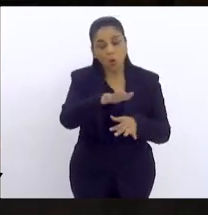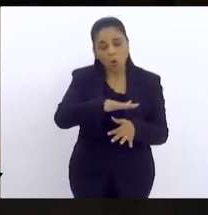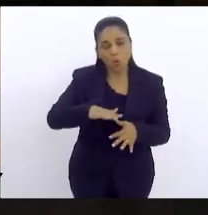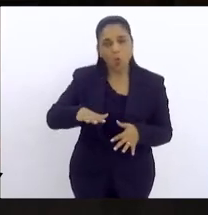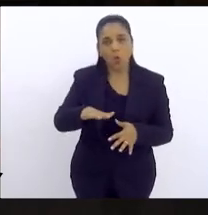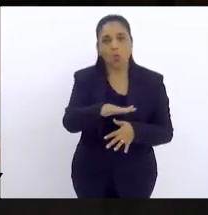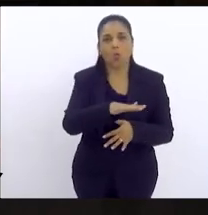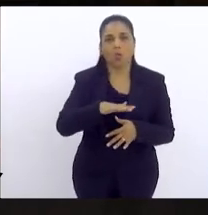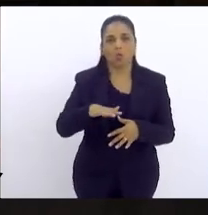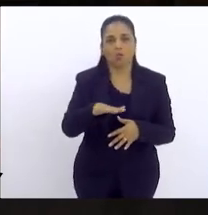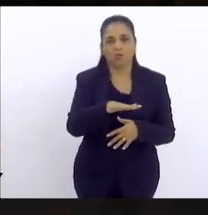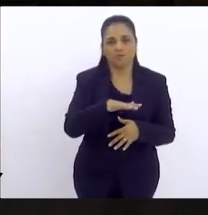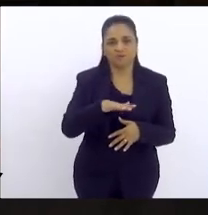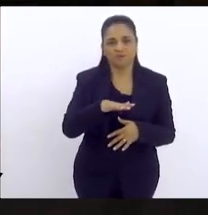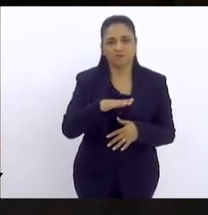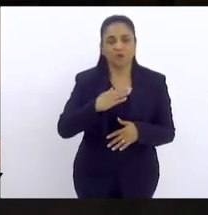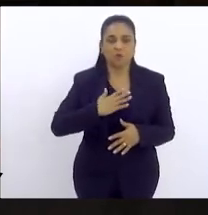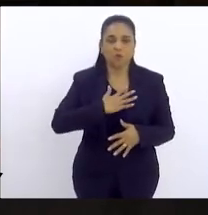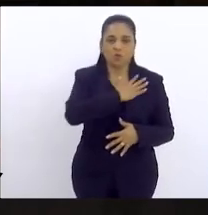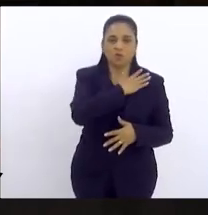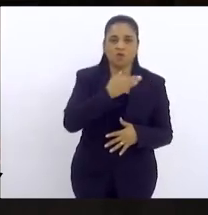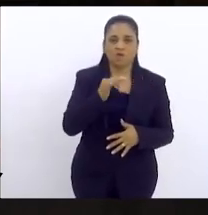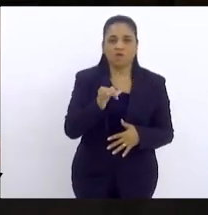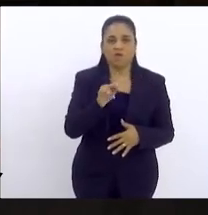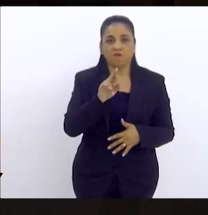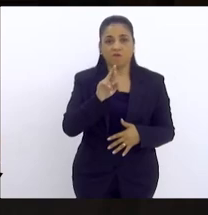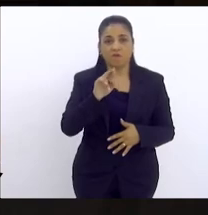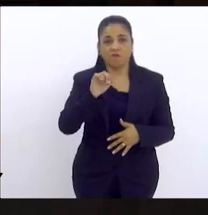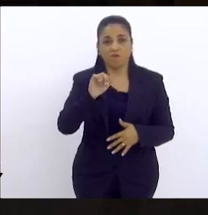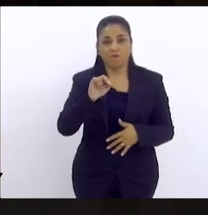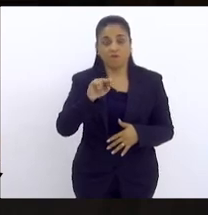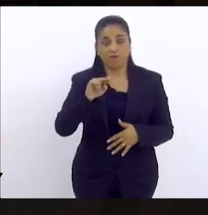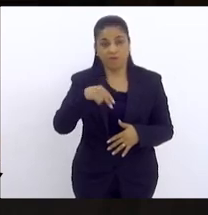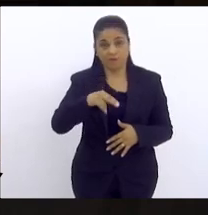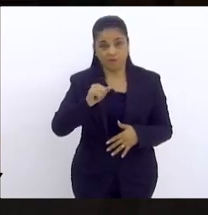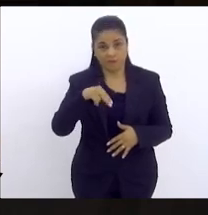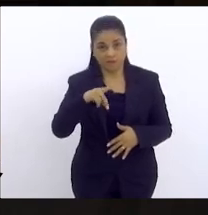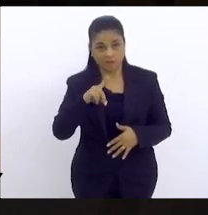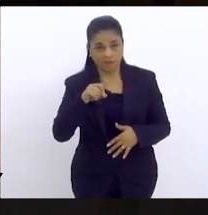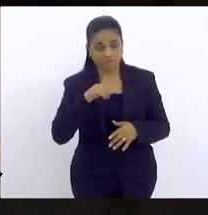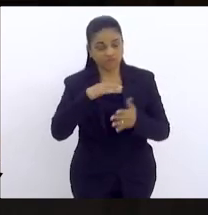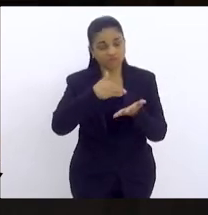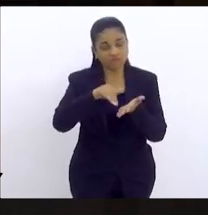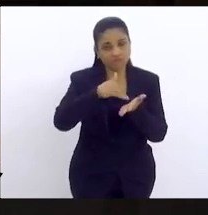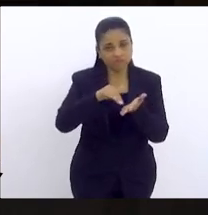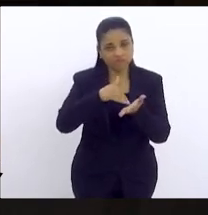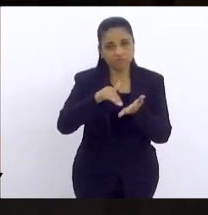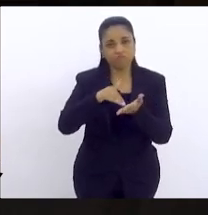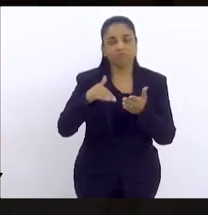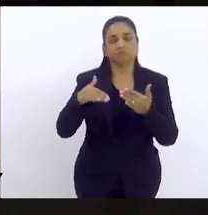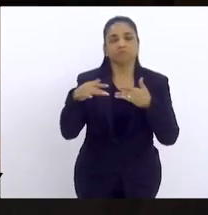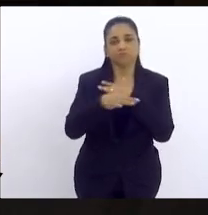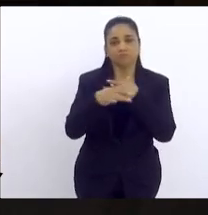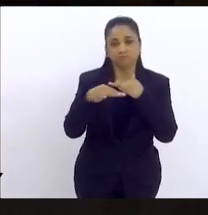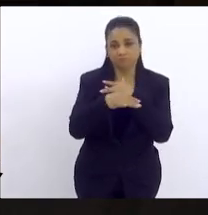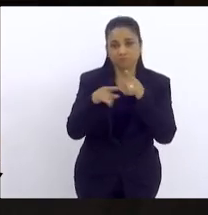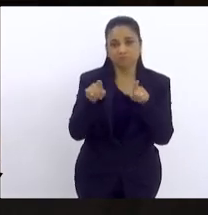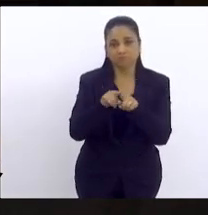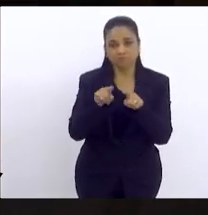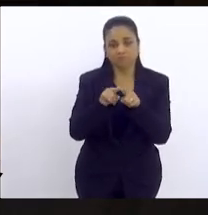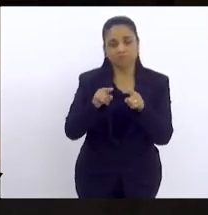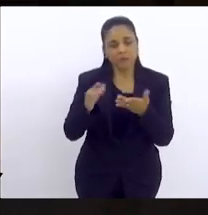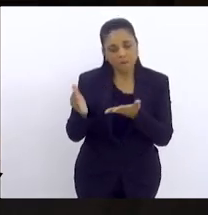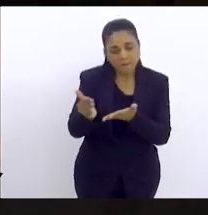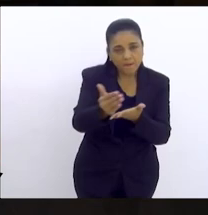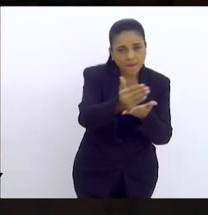né Coronel Fernando lá que é o comandante do um detalhe de segurança da cidade lá estamos acabando de fazer o